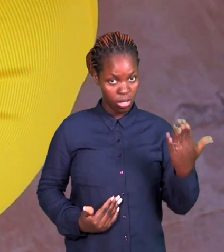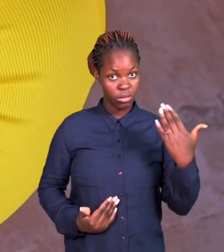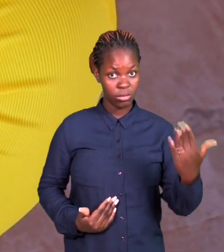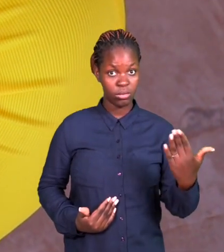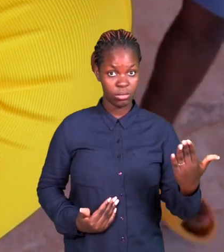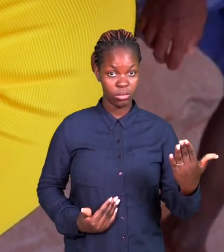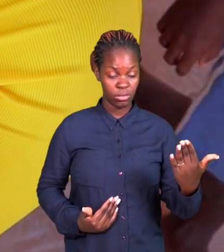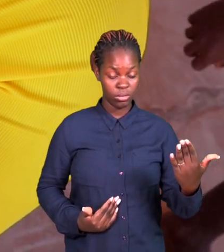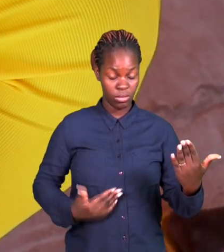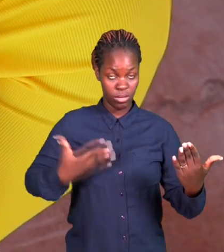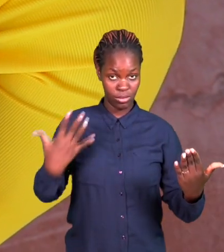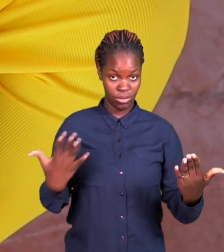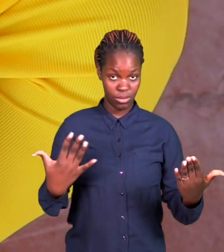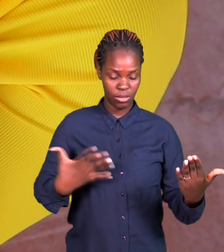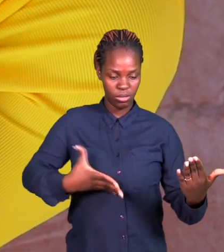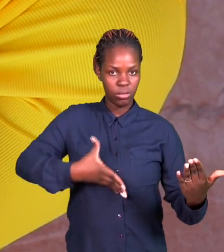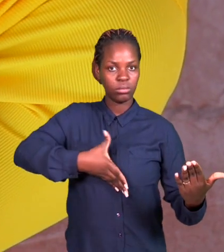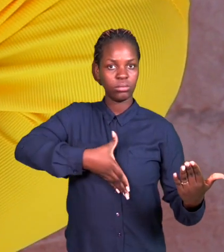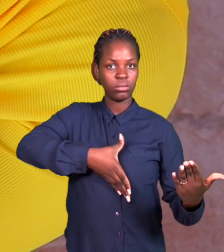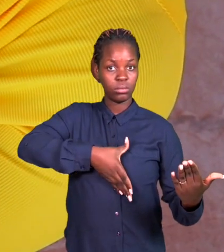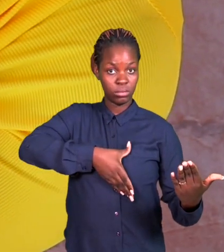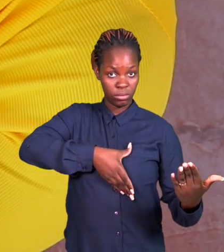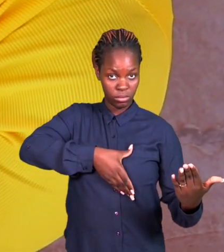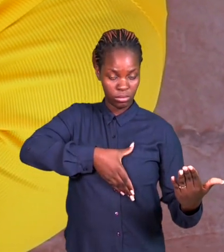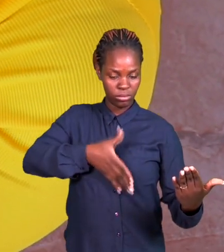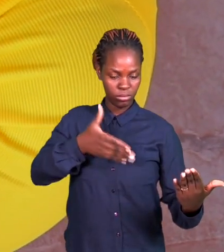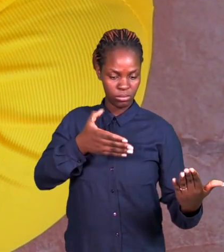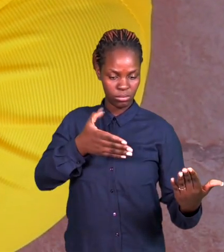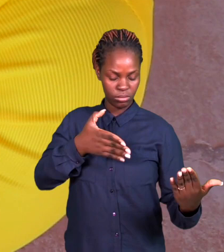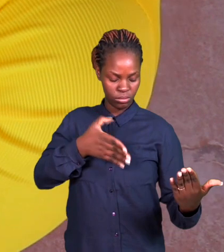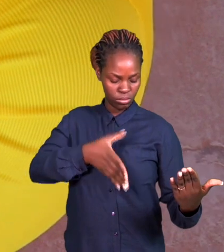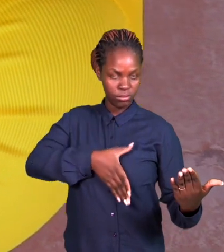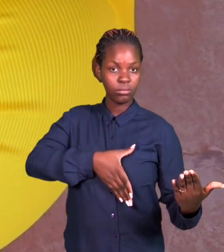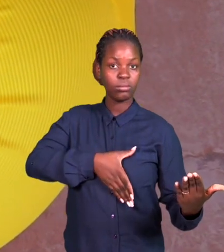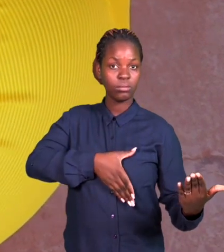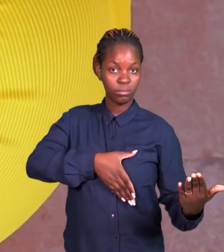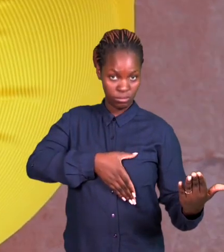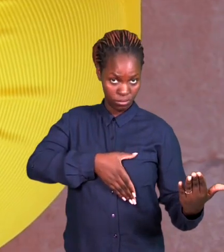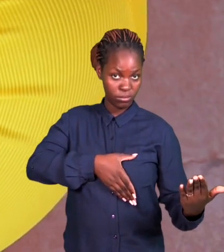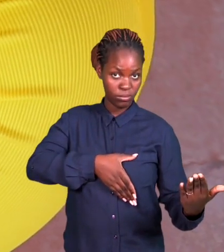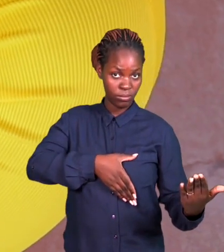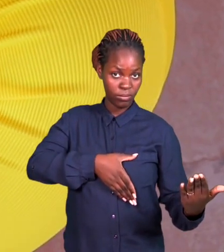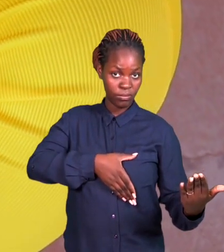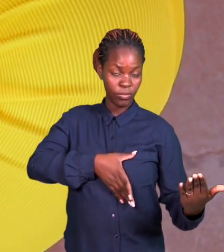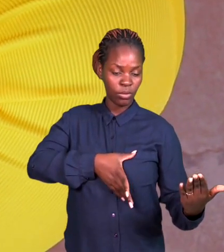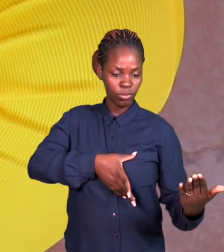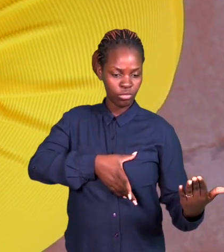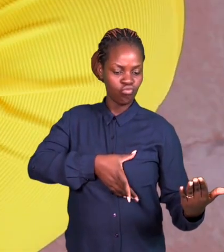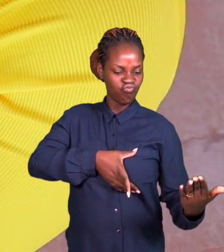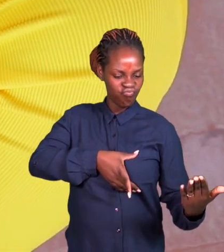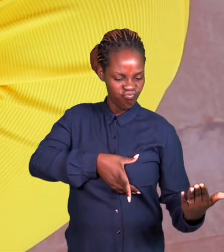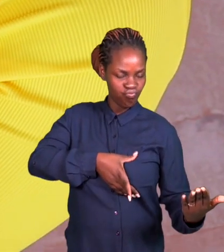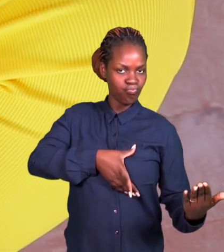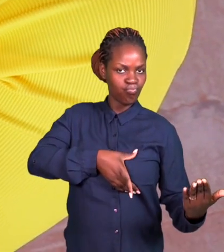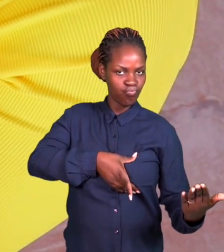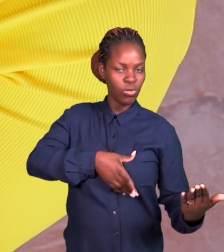este braço, esta mão, pega a sua mama, assim, tá ver? O dedo polegar tem que estar aqui em cima.